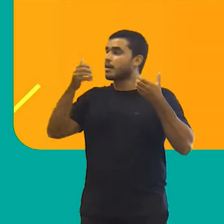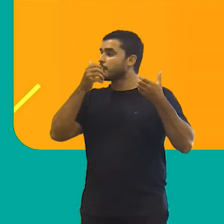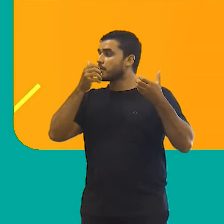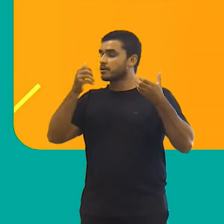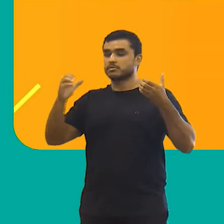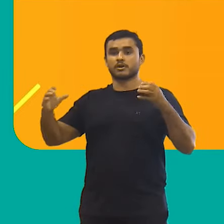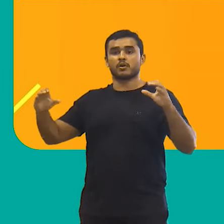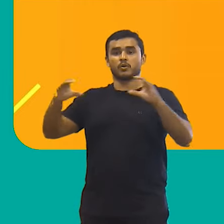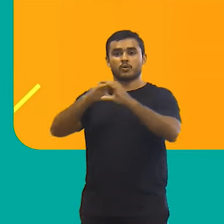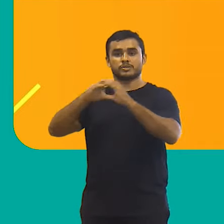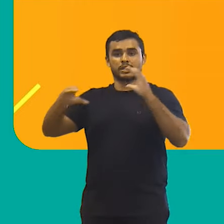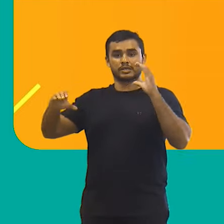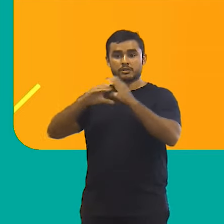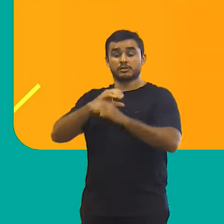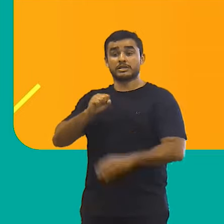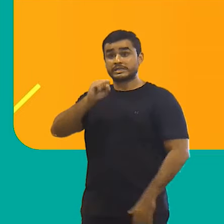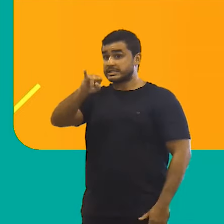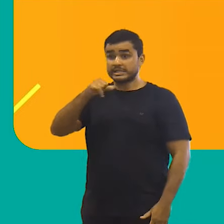O que é interferência?